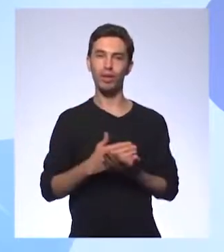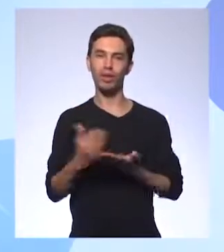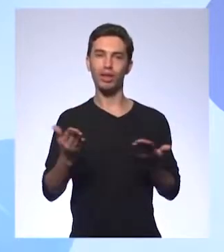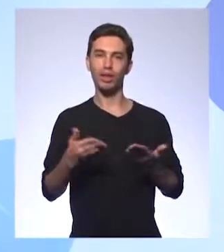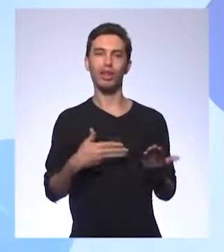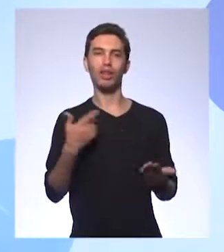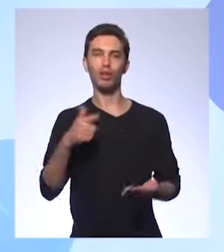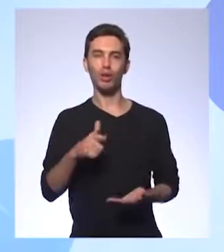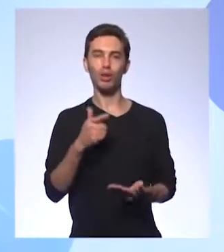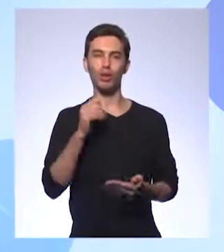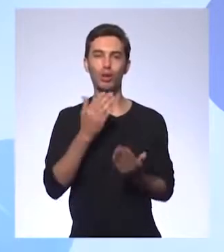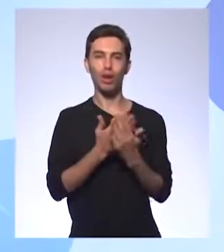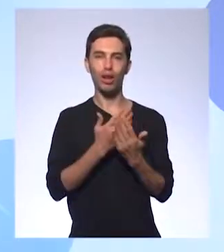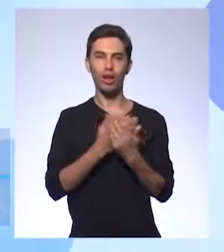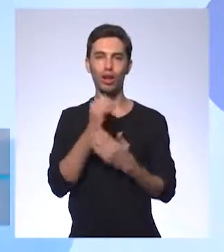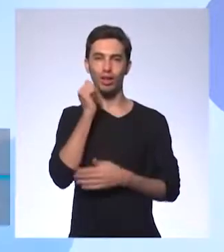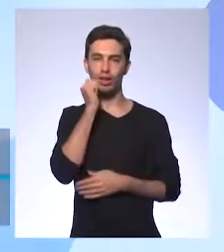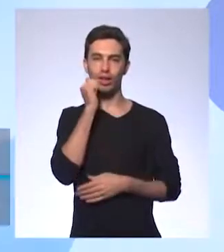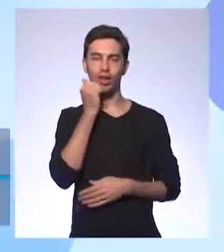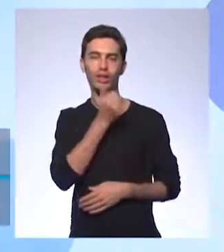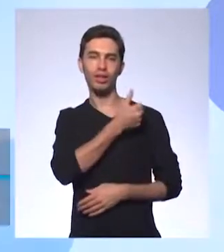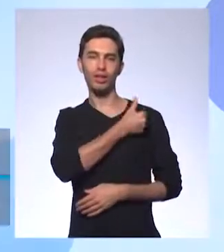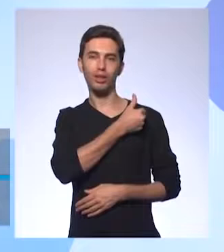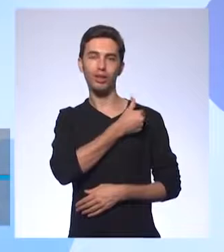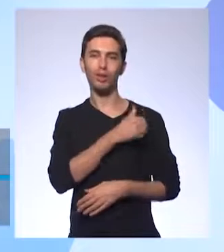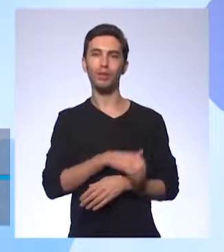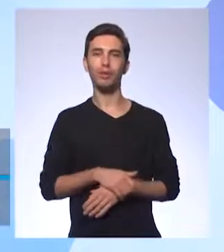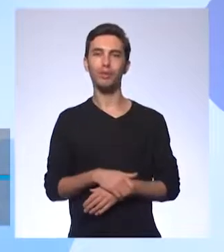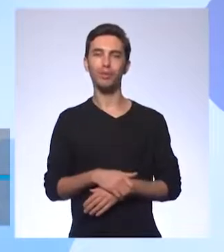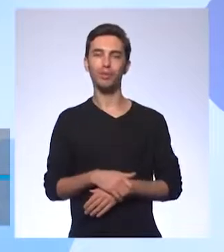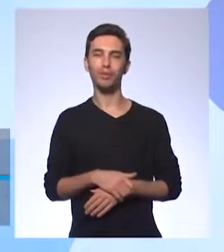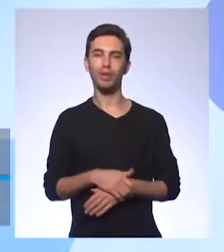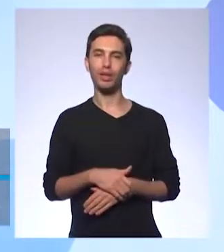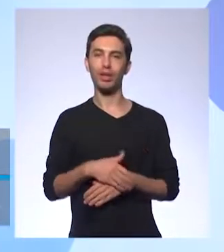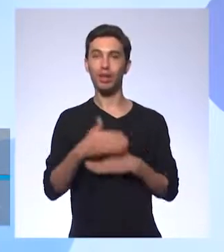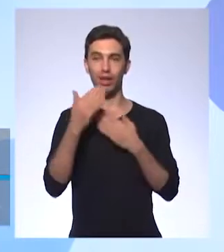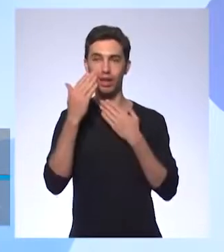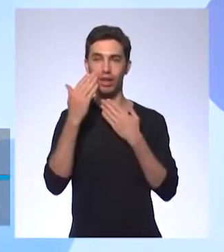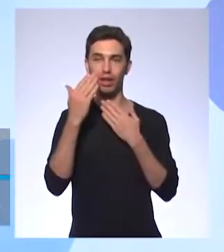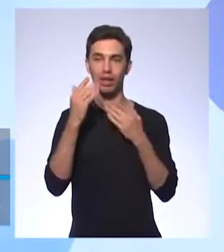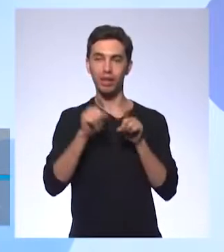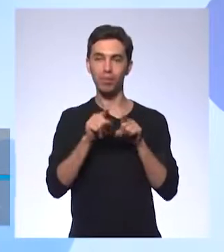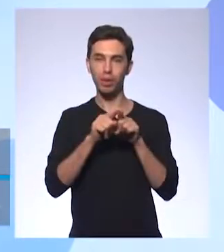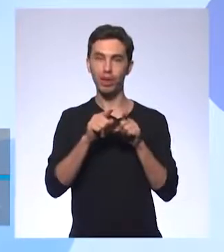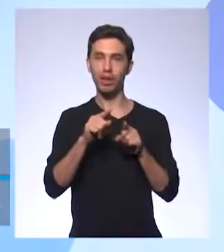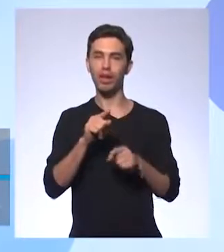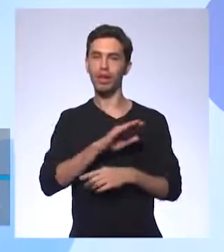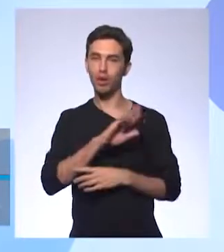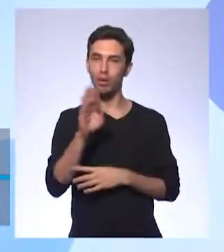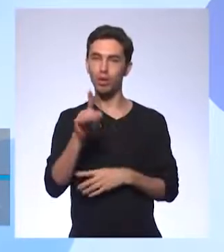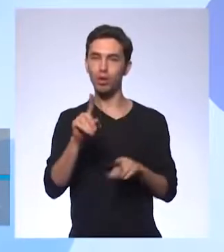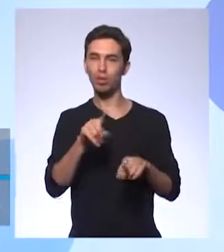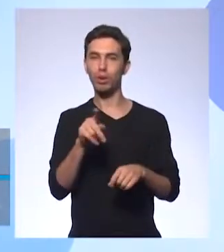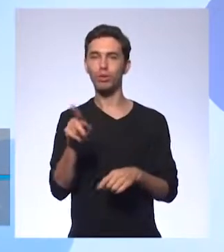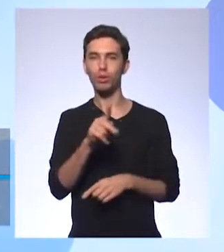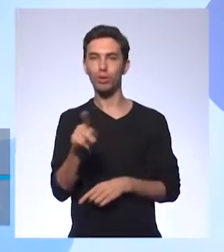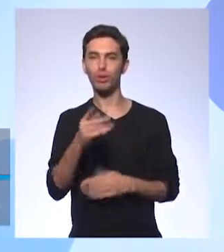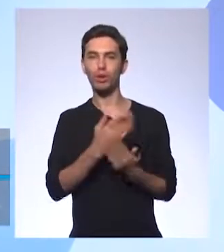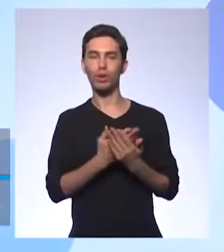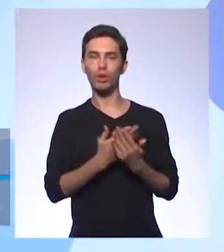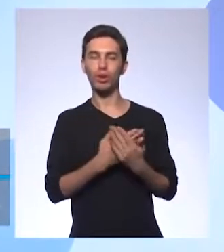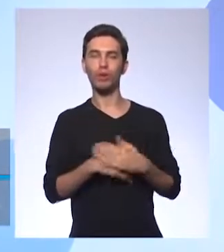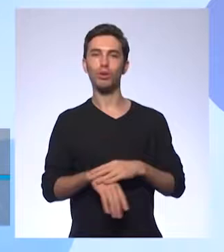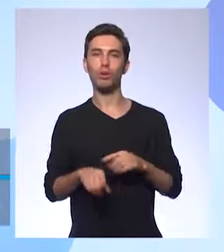aí para vocês, do sexto ano. Queria também cumprimentar aí os professores, os alunos, fazer alguns lembretes